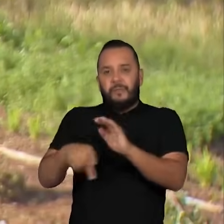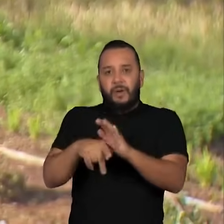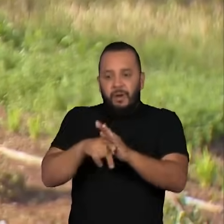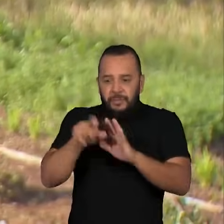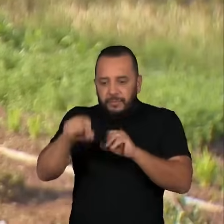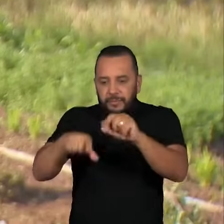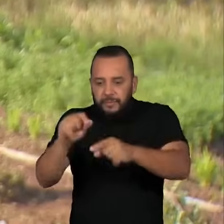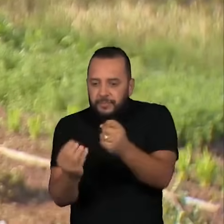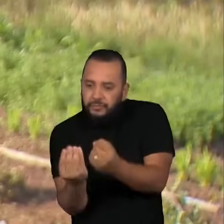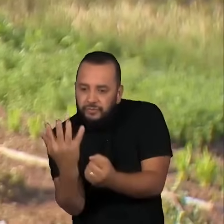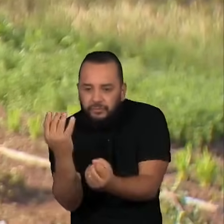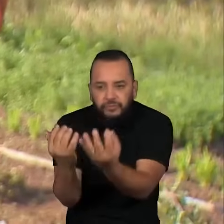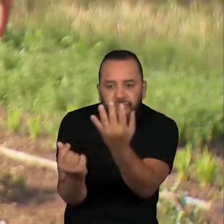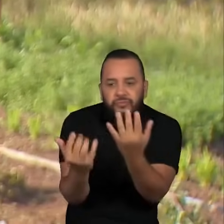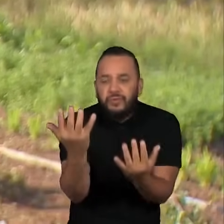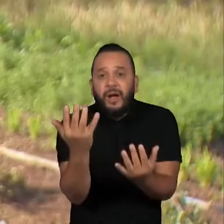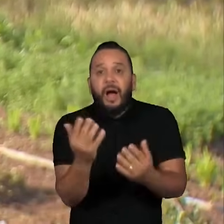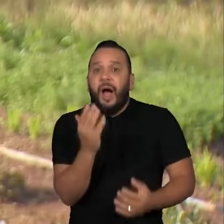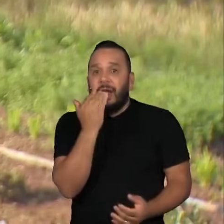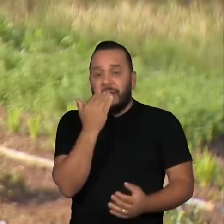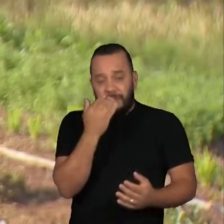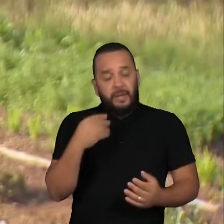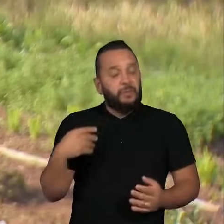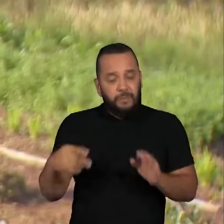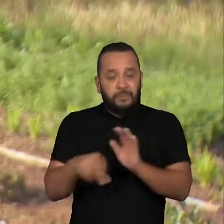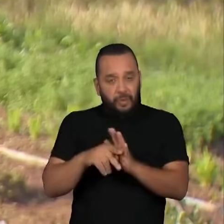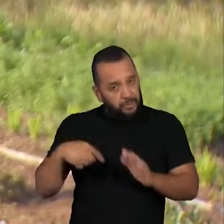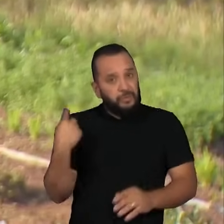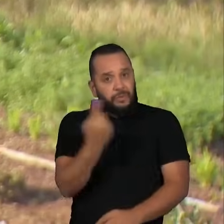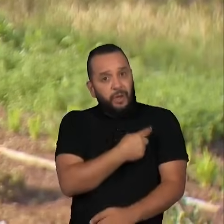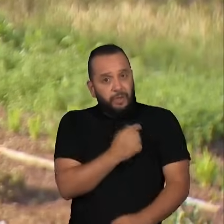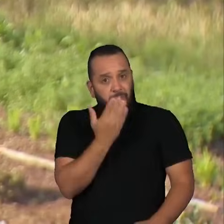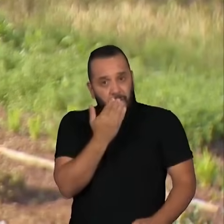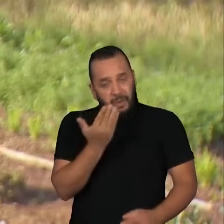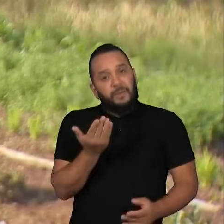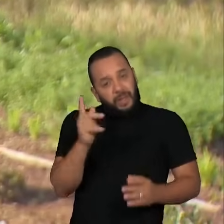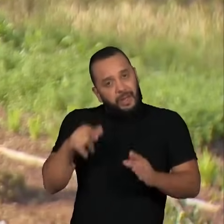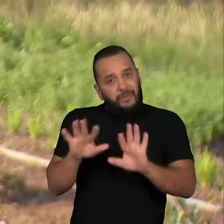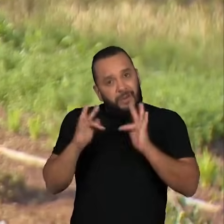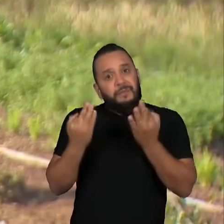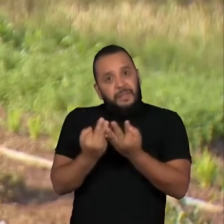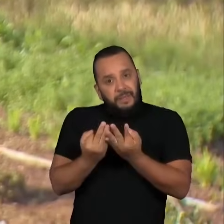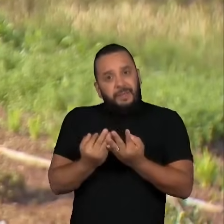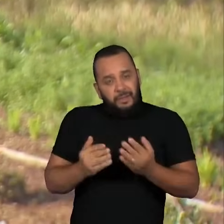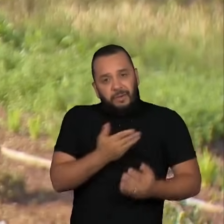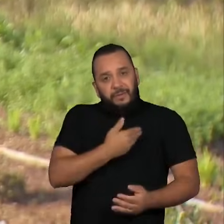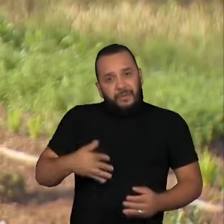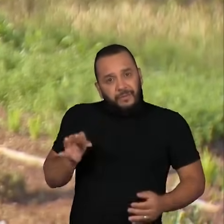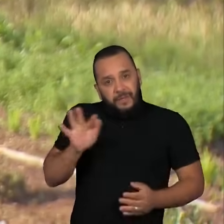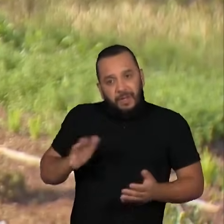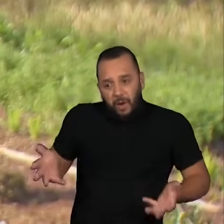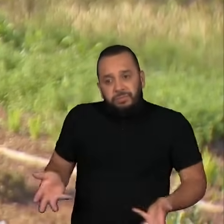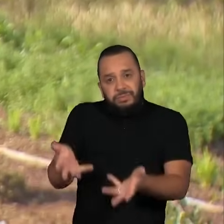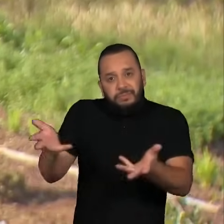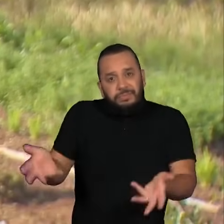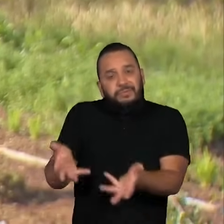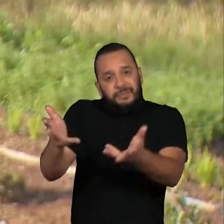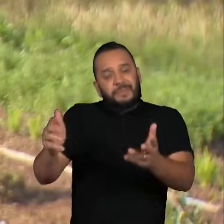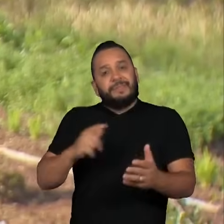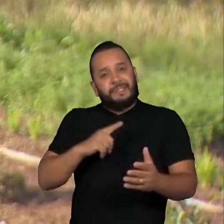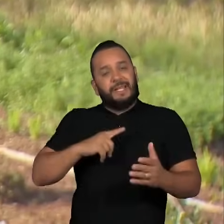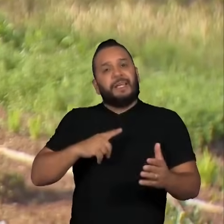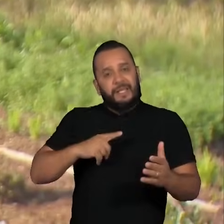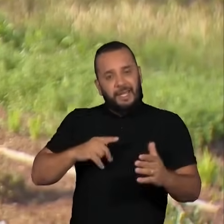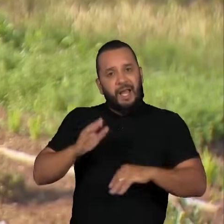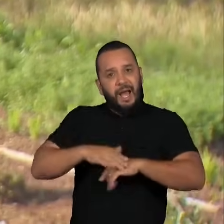são comandadas pelas famílias. O governo federal está tentando incentivar esse tipo de agricultura através do lançamento de